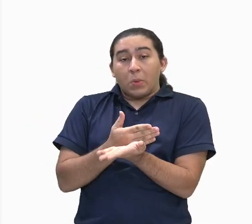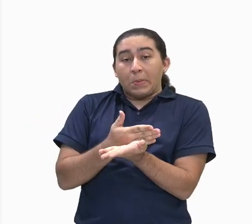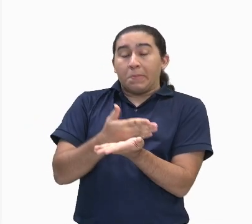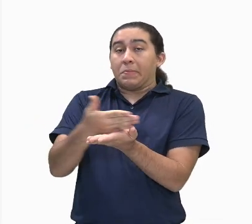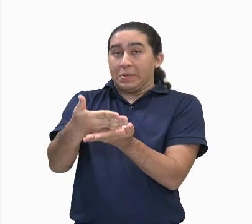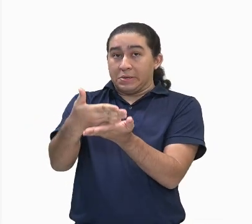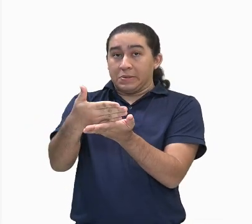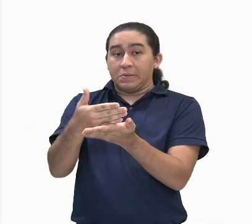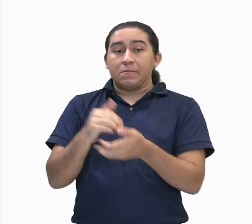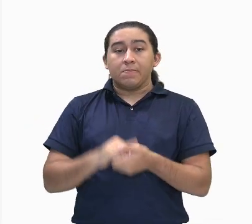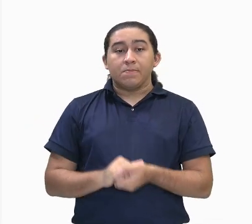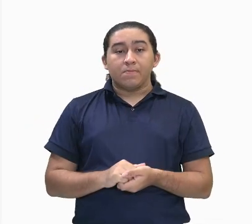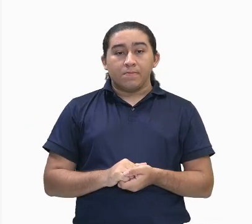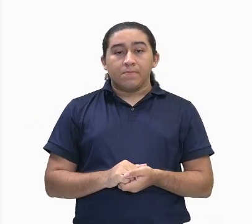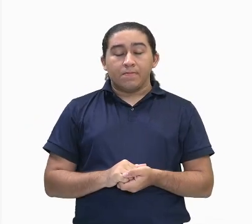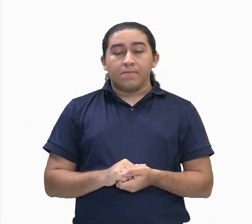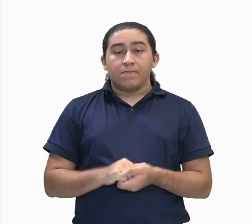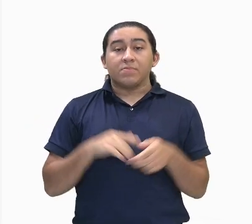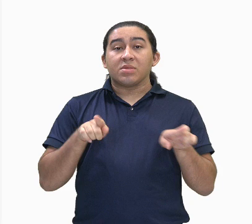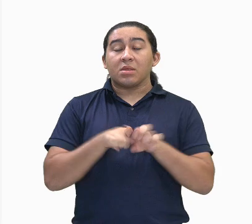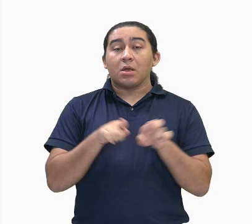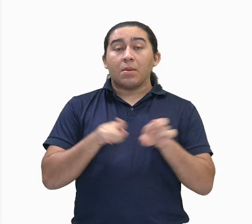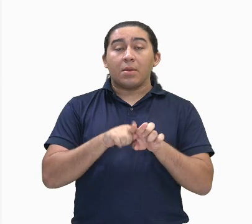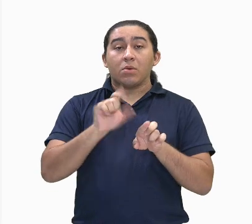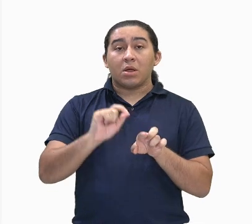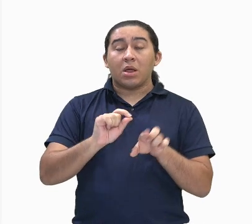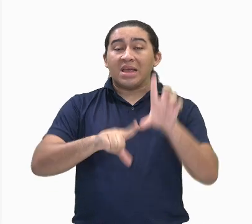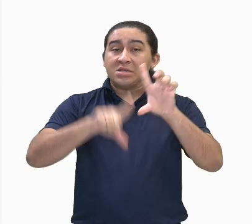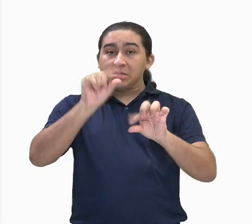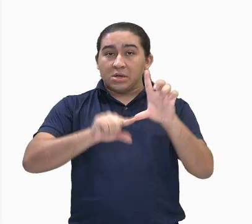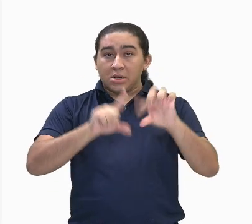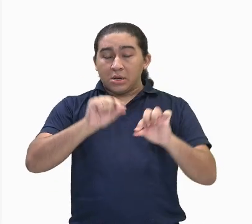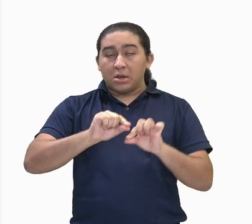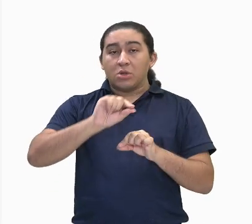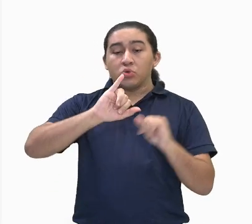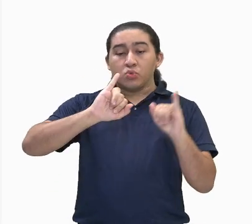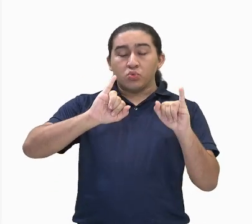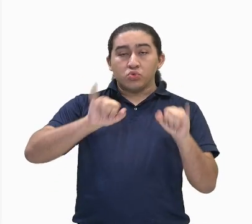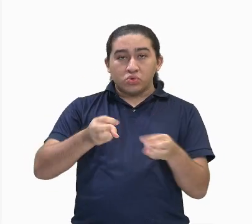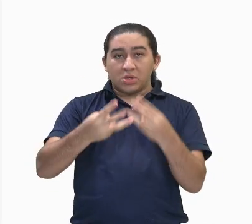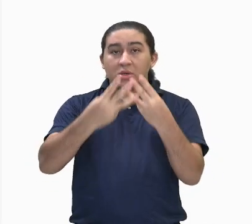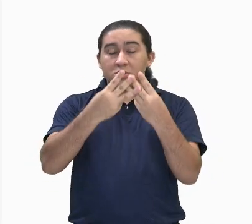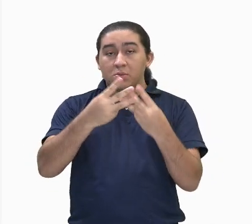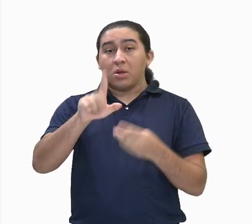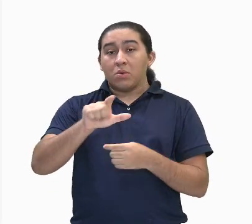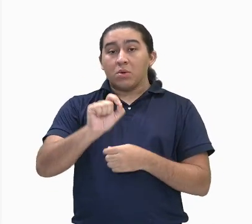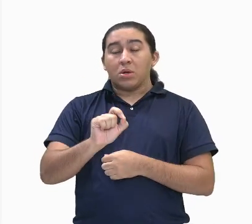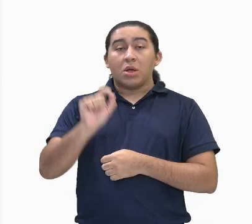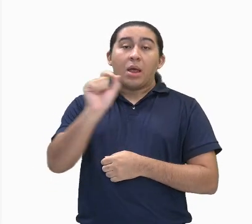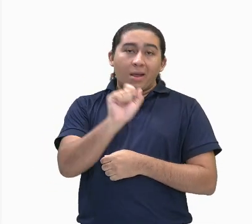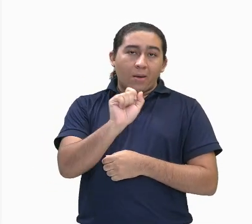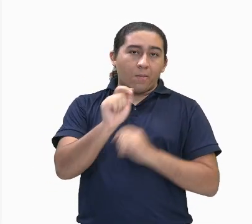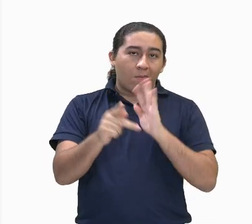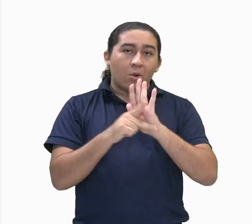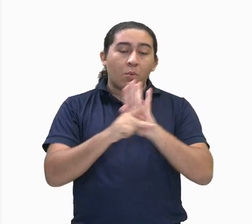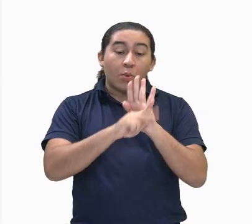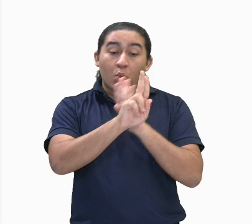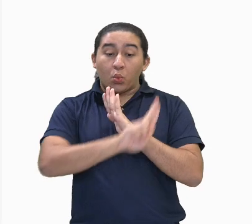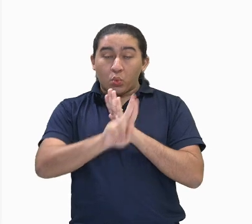Maomé. A estrela de Davi no judaísmo, que é um brasão real